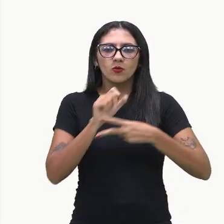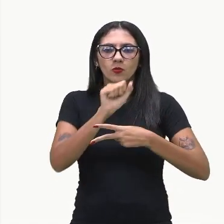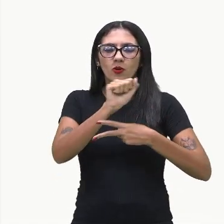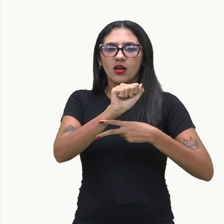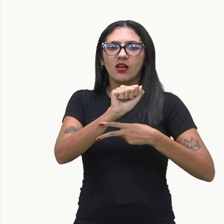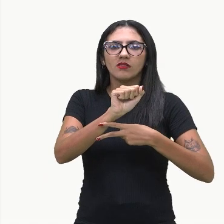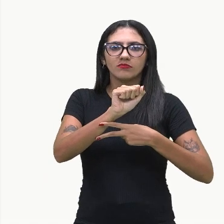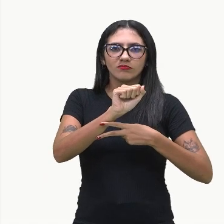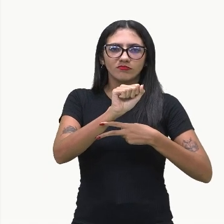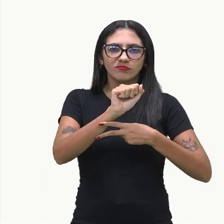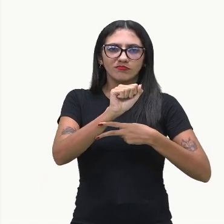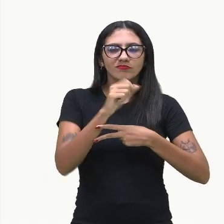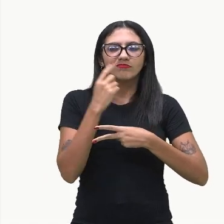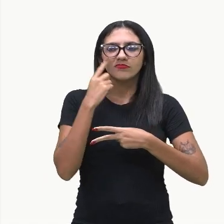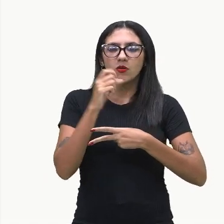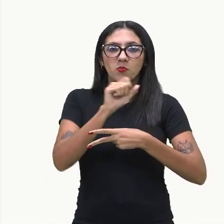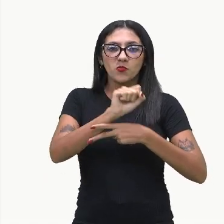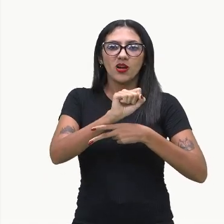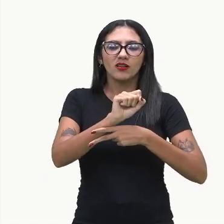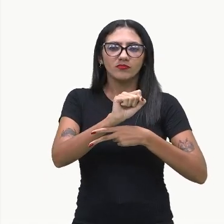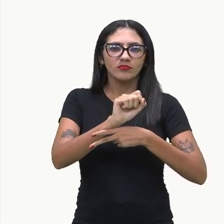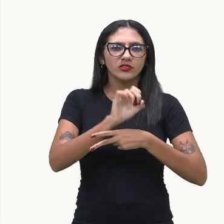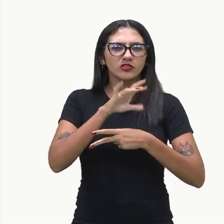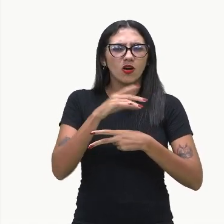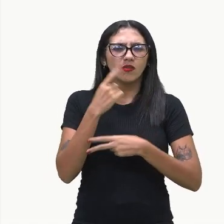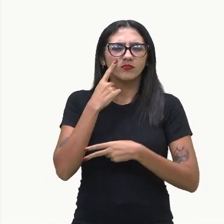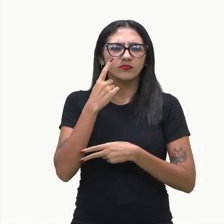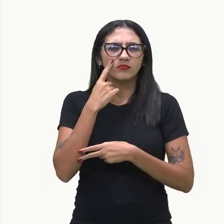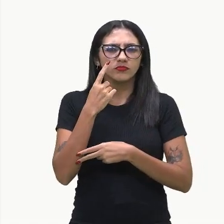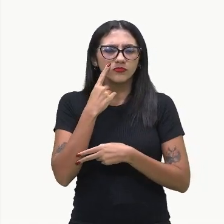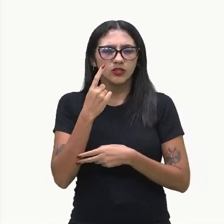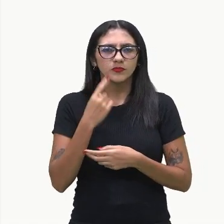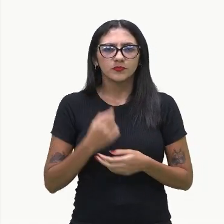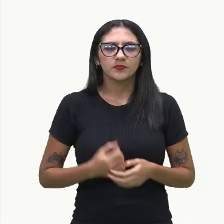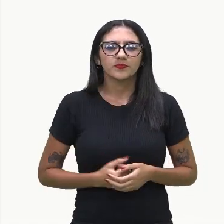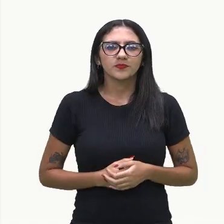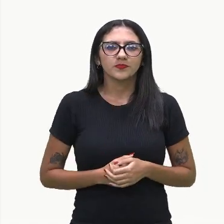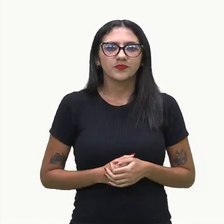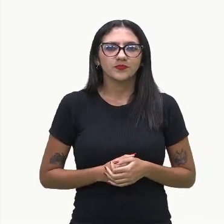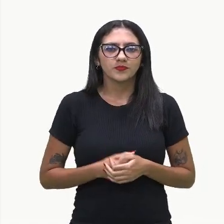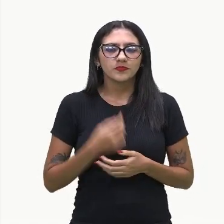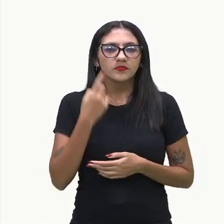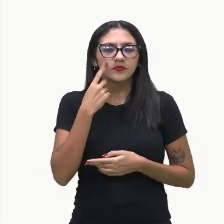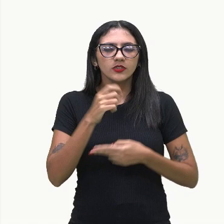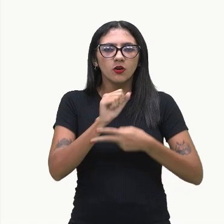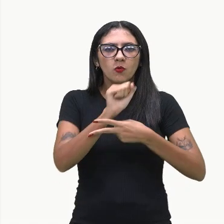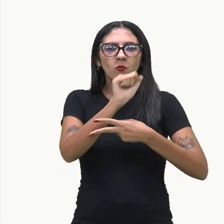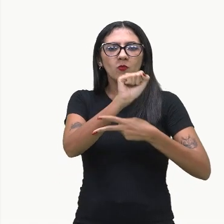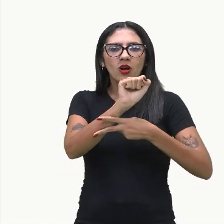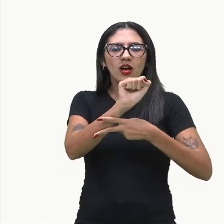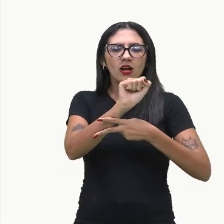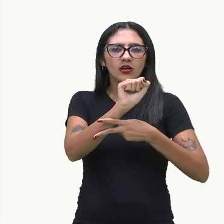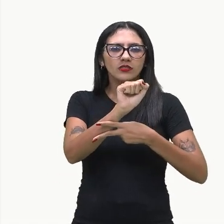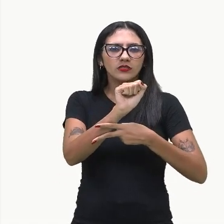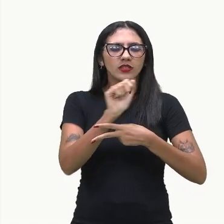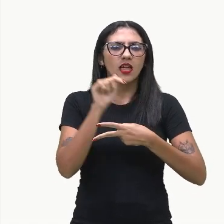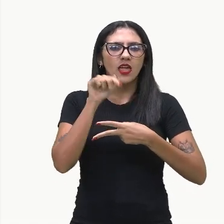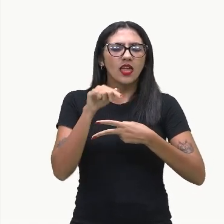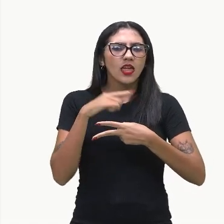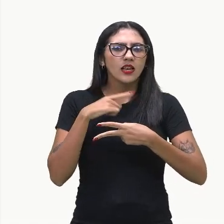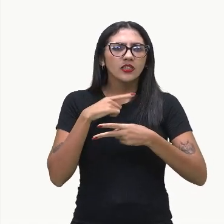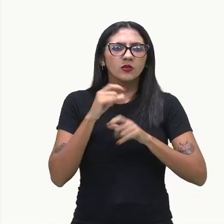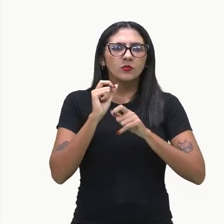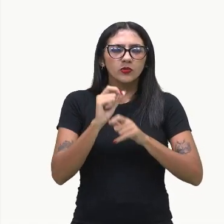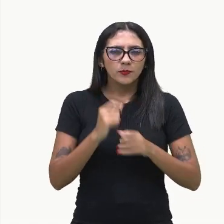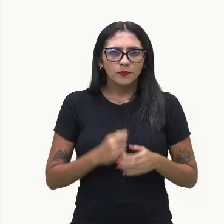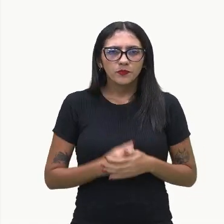imagem. Gente, é só observar. Observa que o ângulo A, ele divide, né? Ele